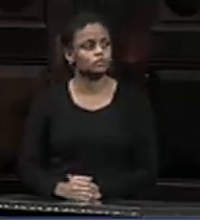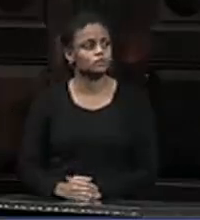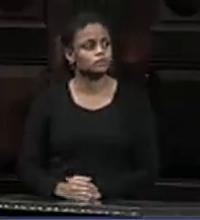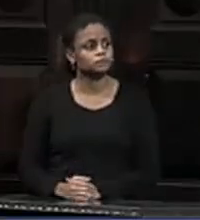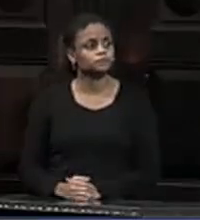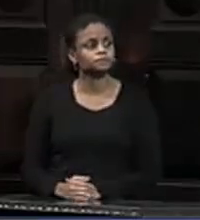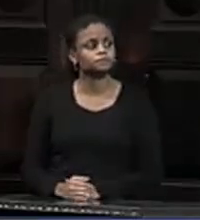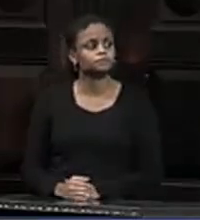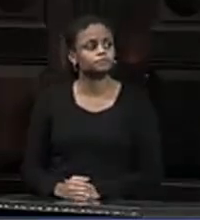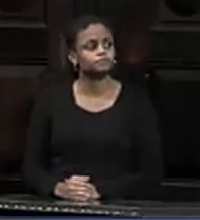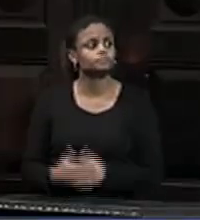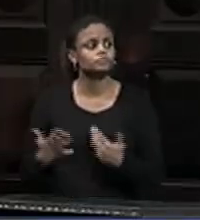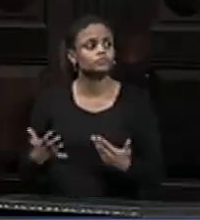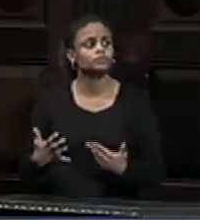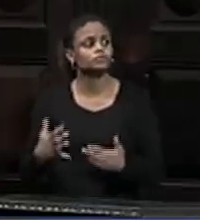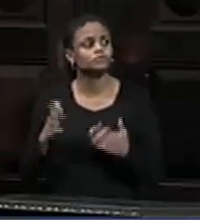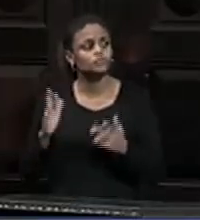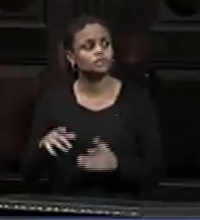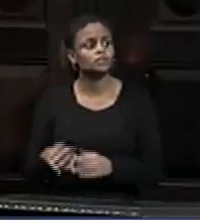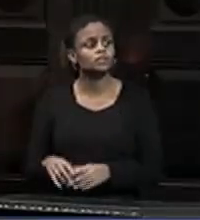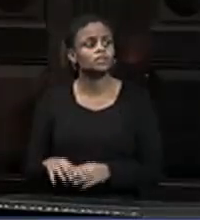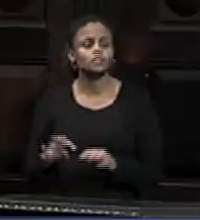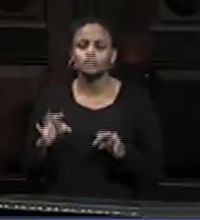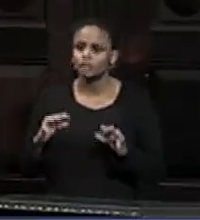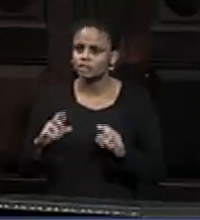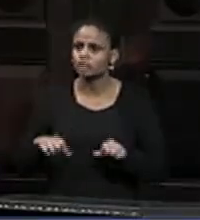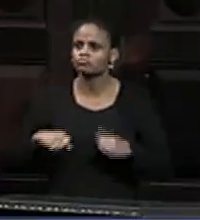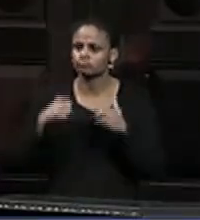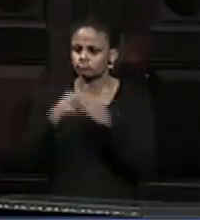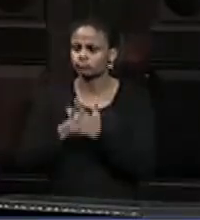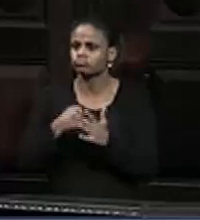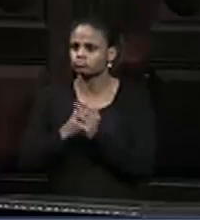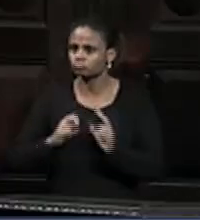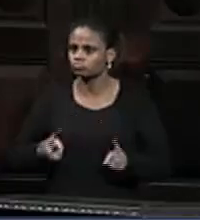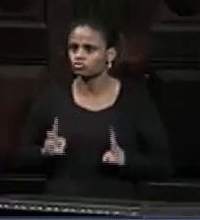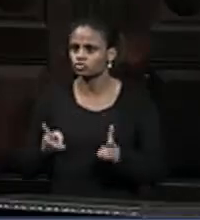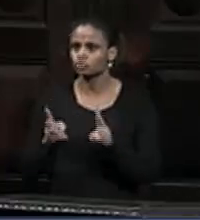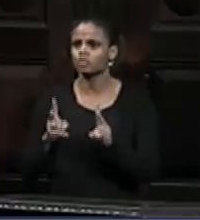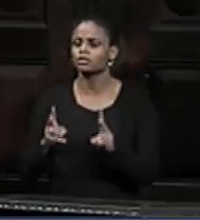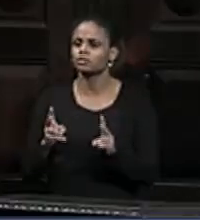Então, senhor presidente, é duro, mas essa luta tem que continuar. Salve a SEDAI pública.